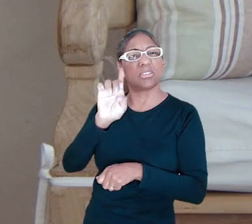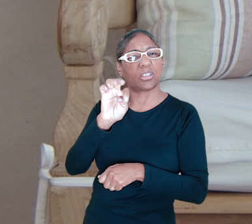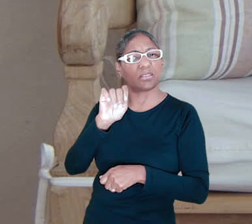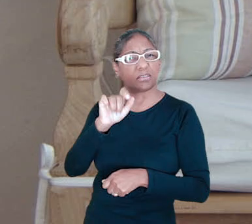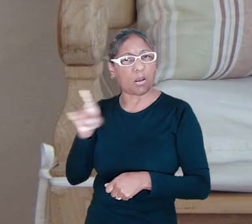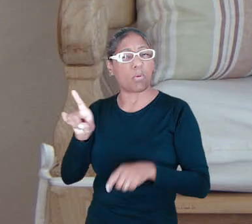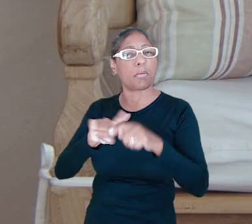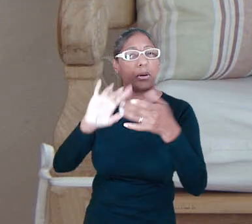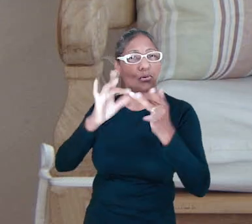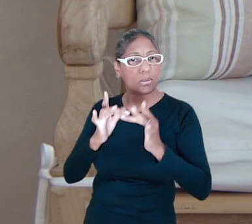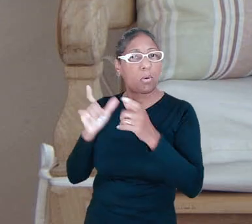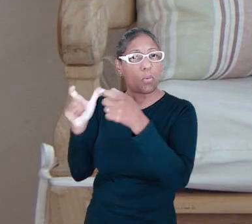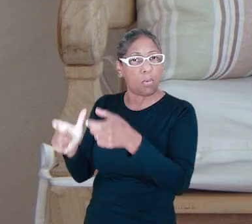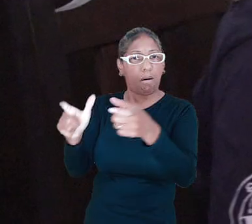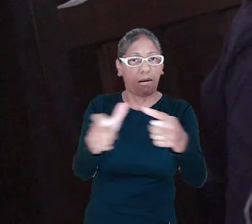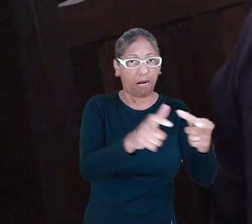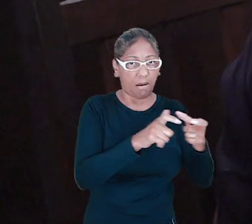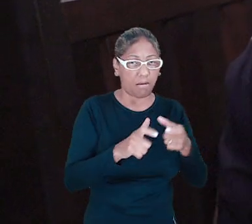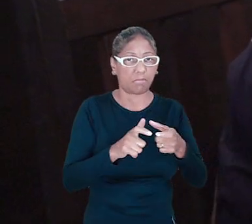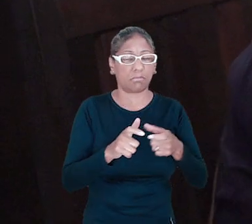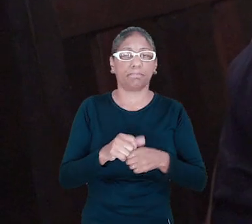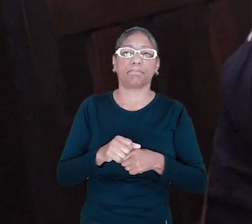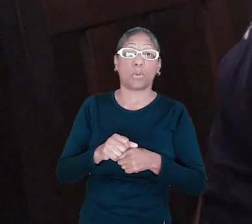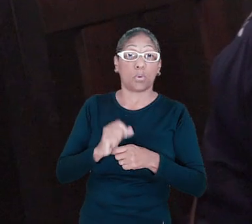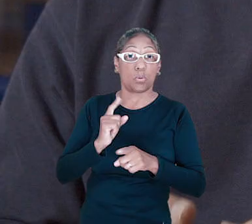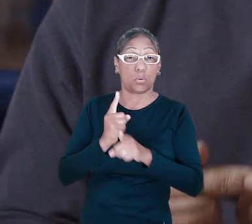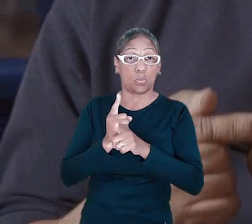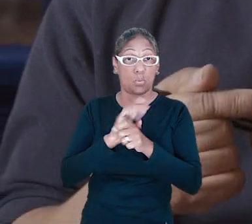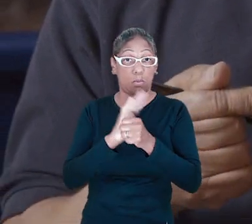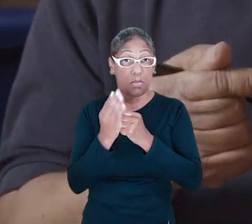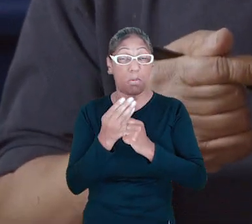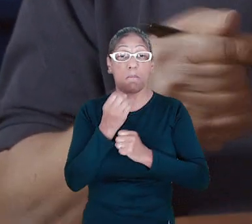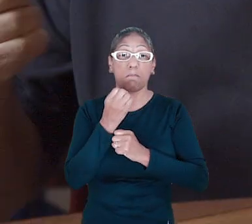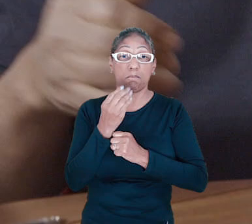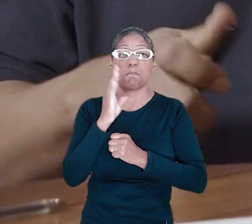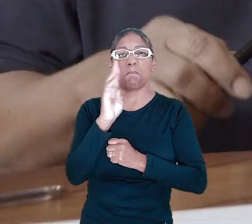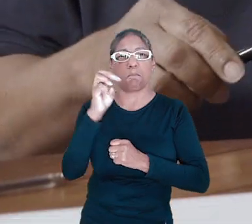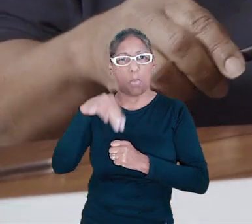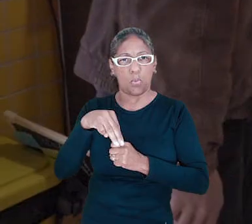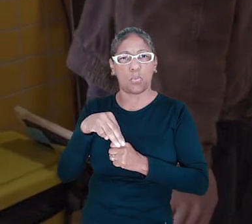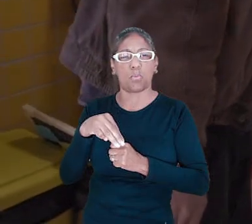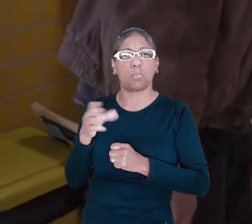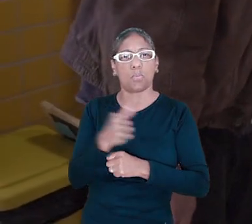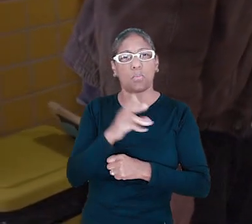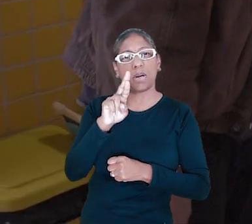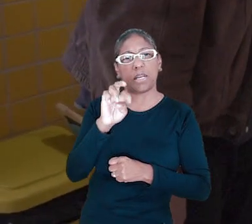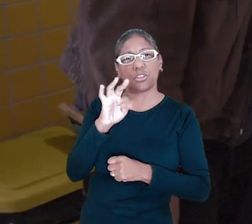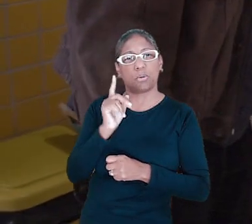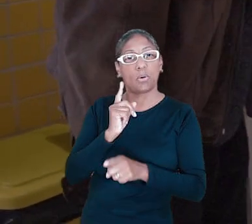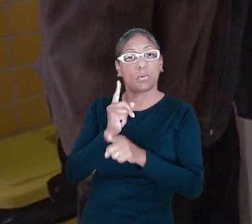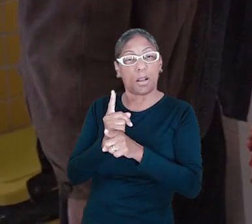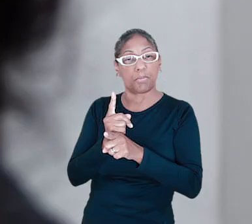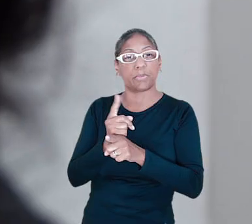gestão, potencializar a articulação local. No Bom Retiro, a gente faz um mapeamento de iniciativas